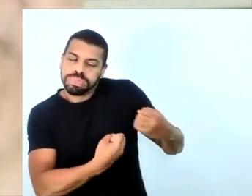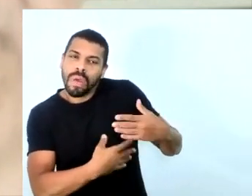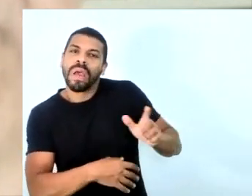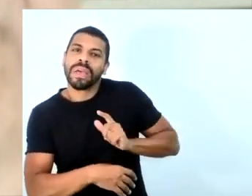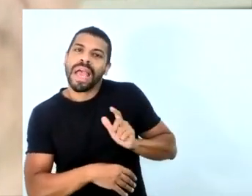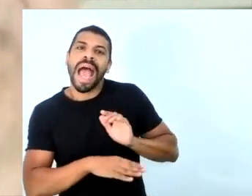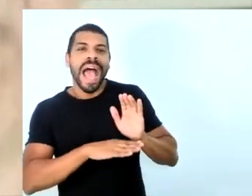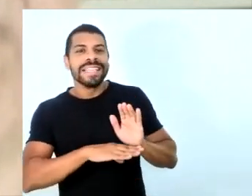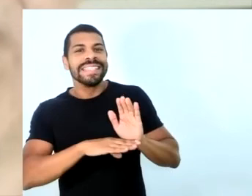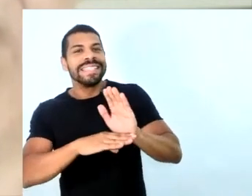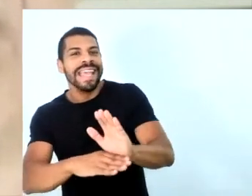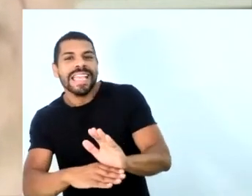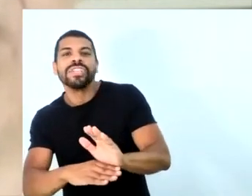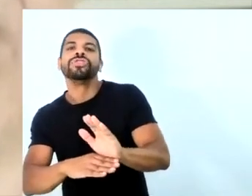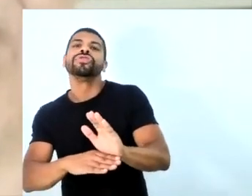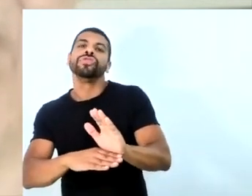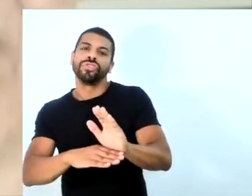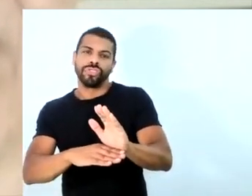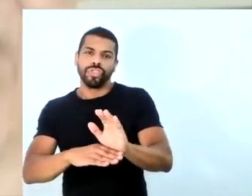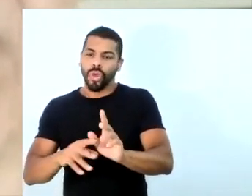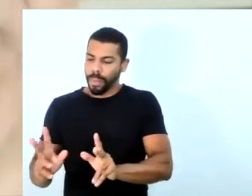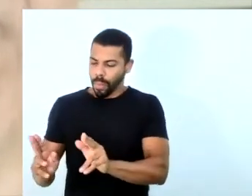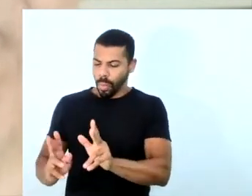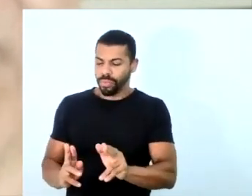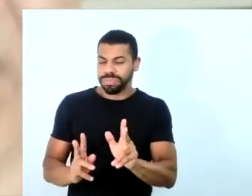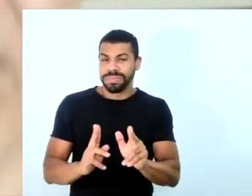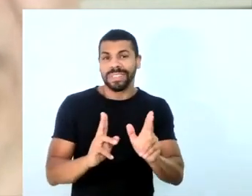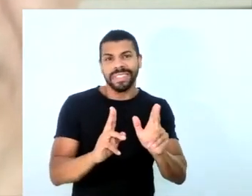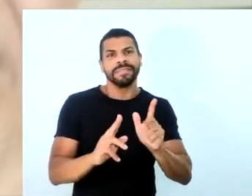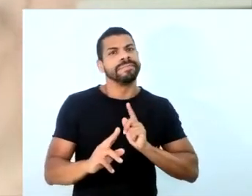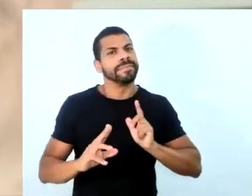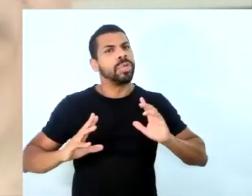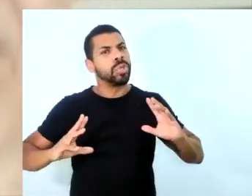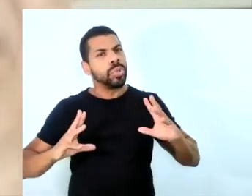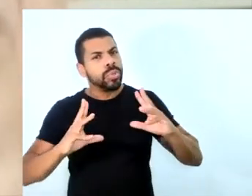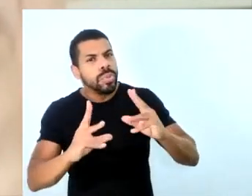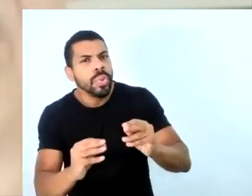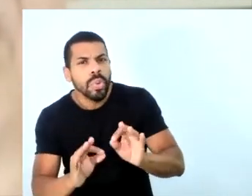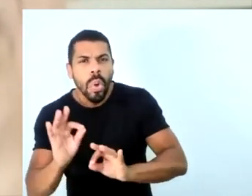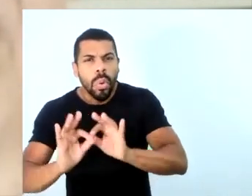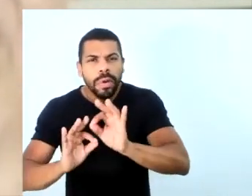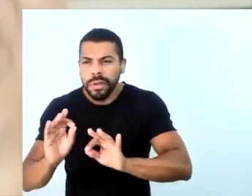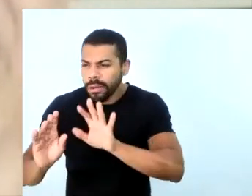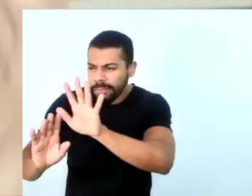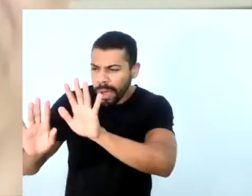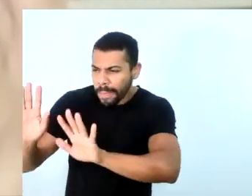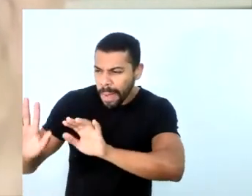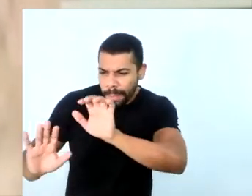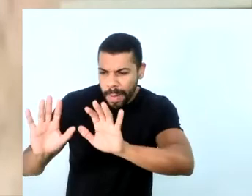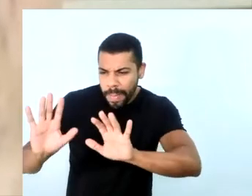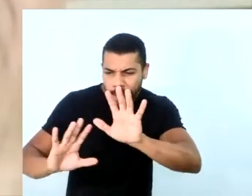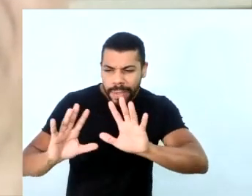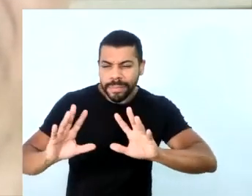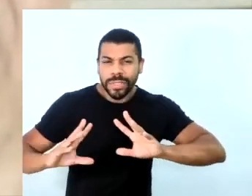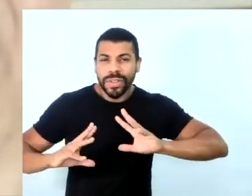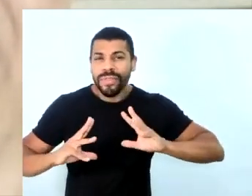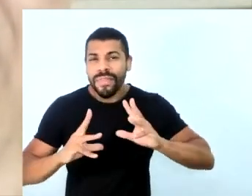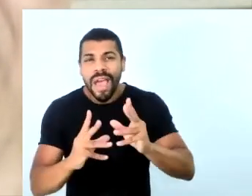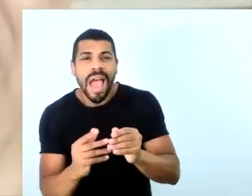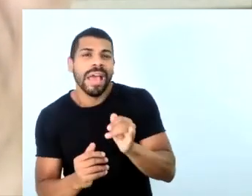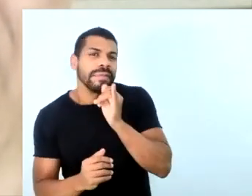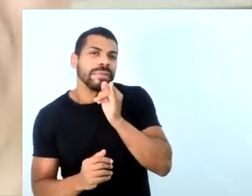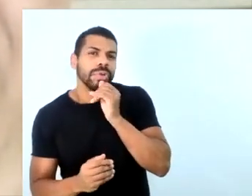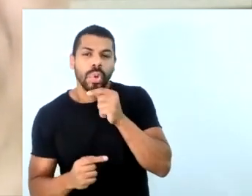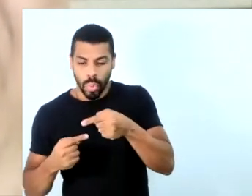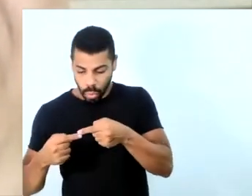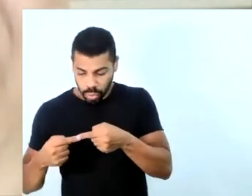eu diria assim, assistência de montagem é o primeiro caminho. Porque você recebe esse material, você organiza, você se familiariza com